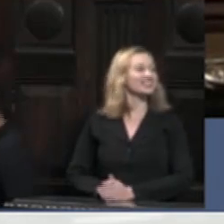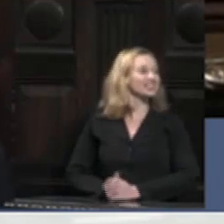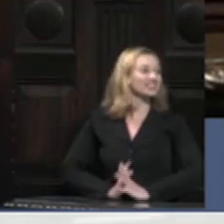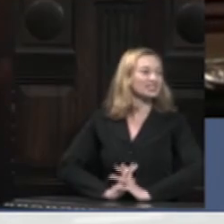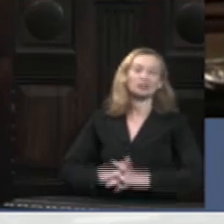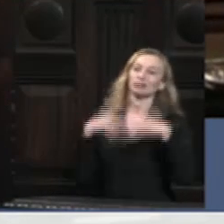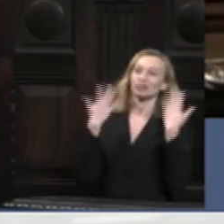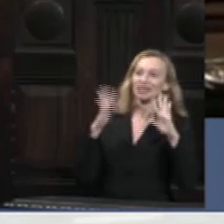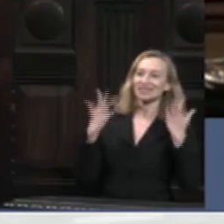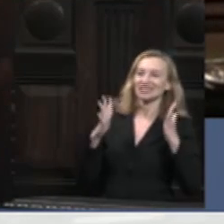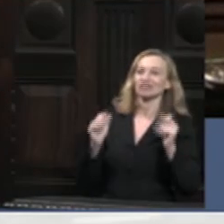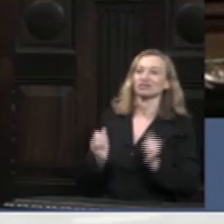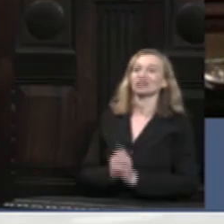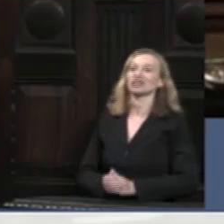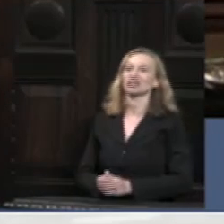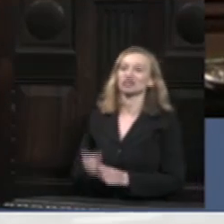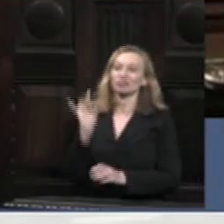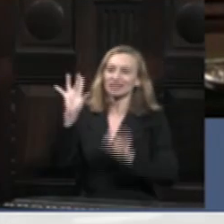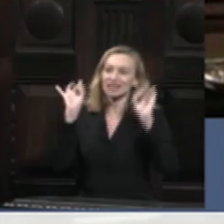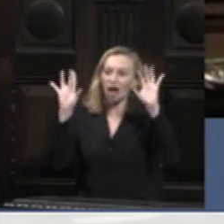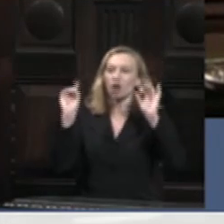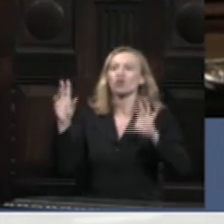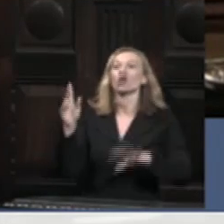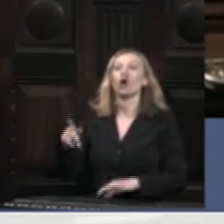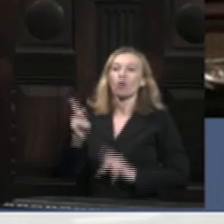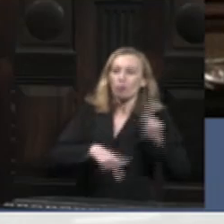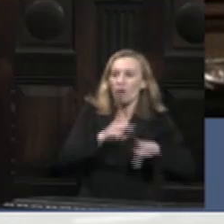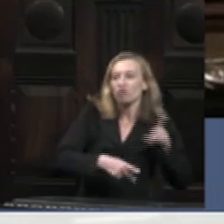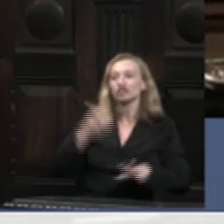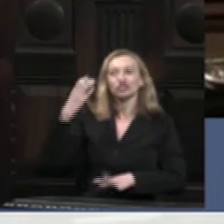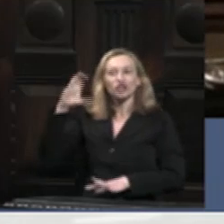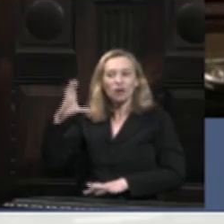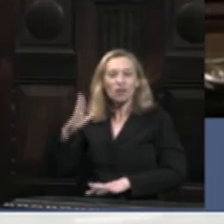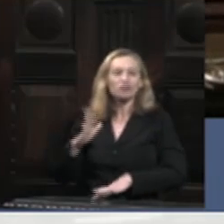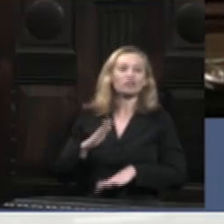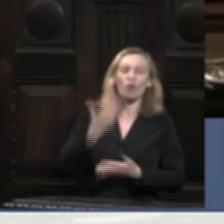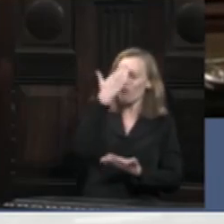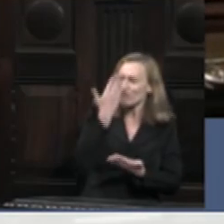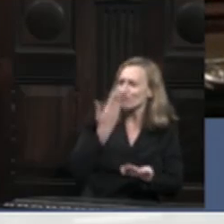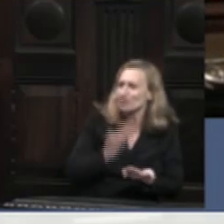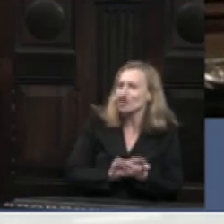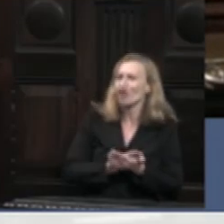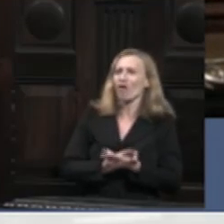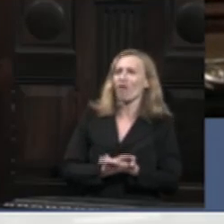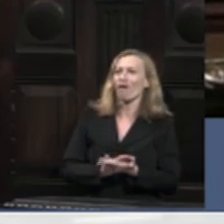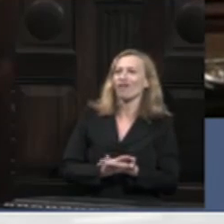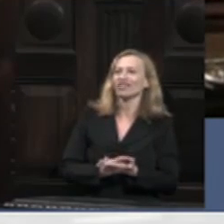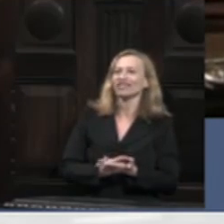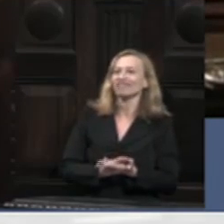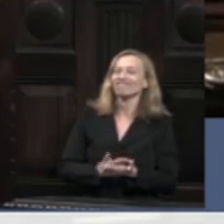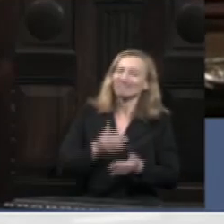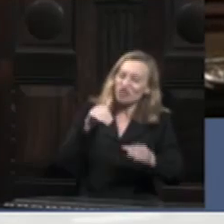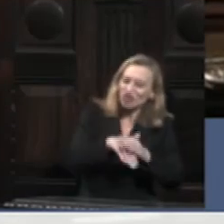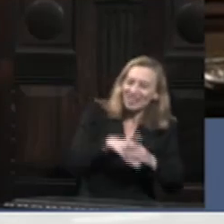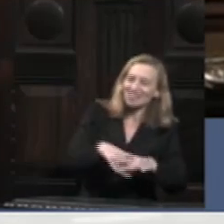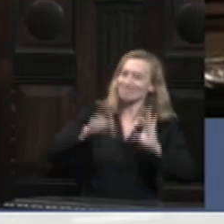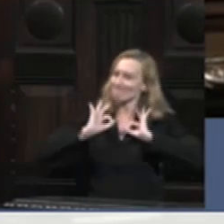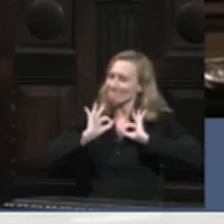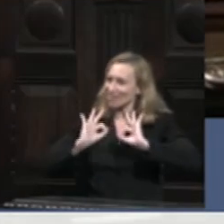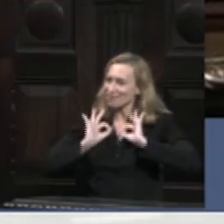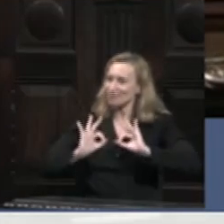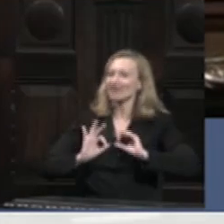Estado, nós fomos sufragados em 90 municípios. Em 2014